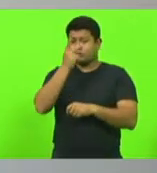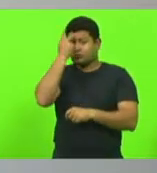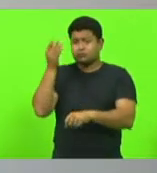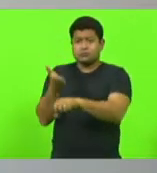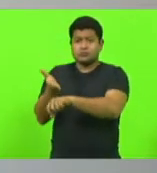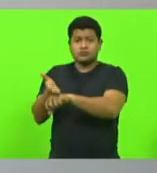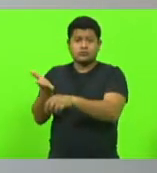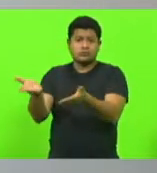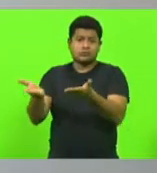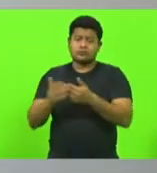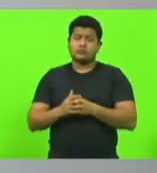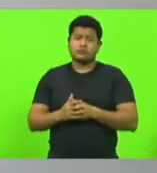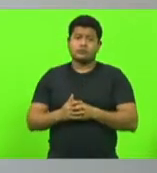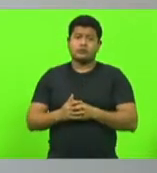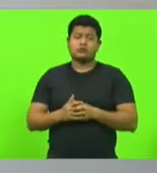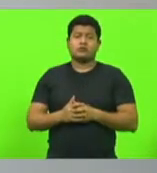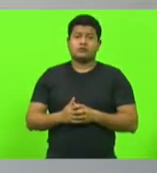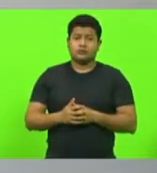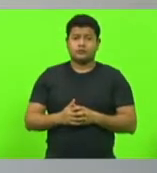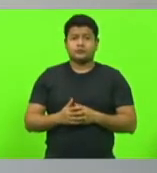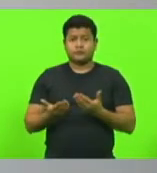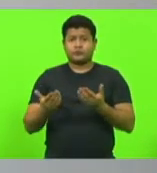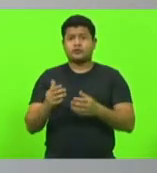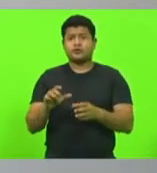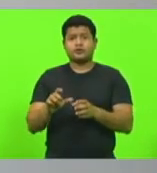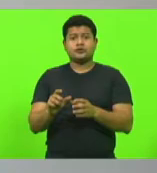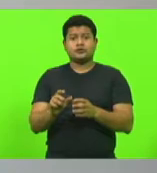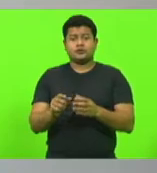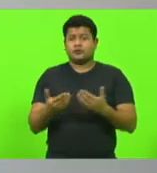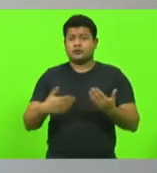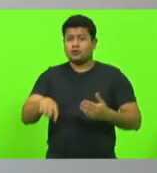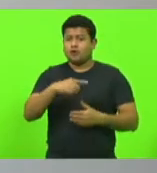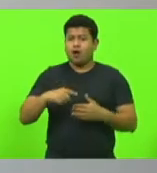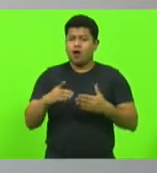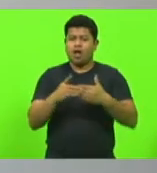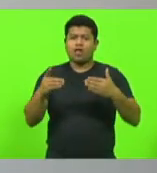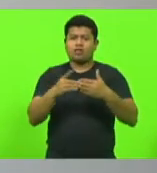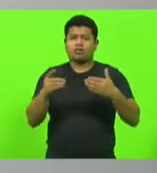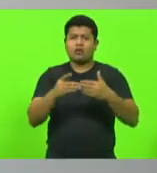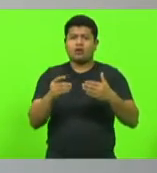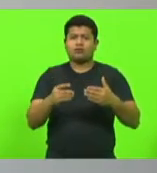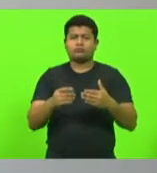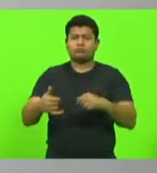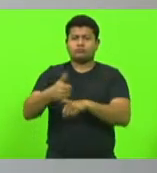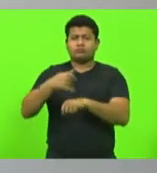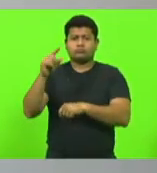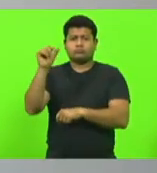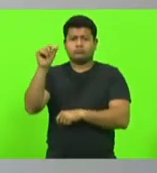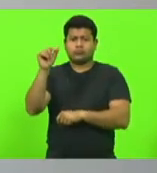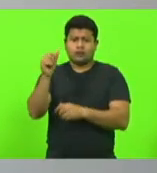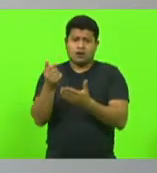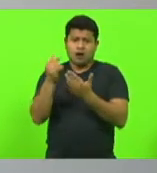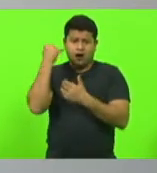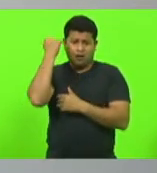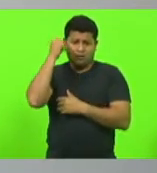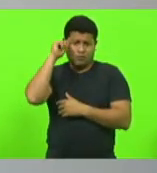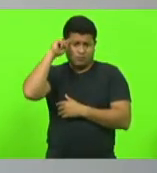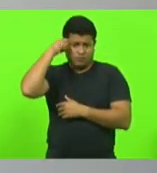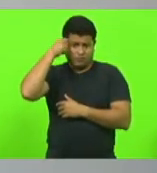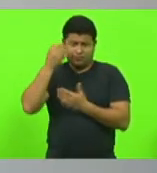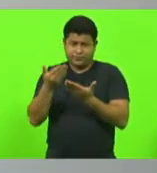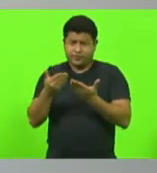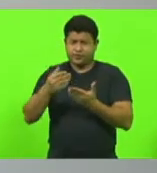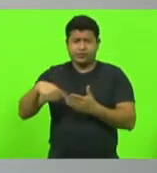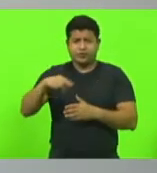essa indexação da questão do petróleo, porque nós não precisamos estar indexados ao petróleo, uma vez que nós temos a autossuficiência